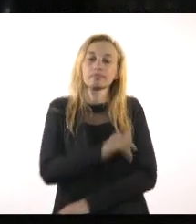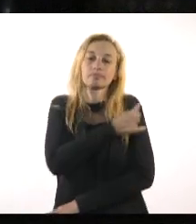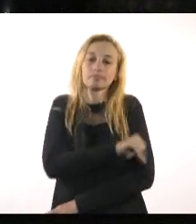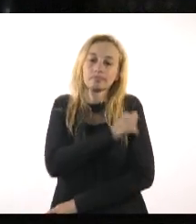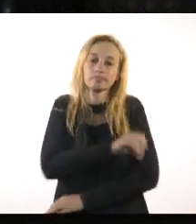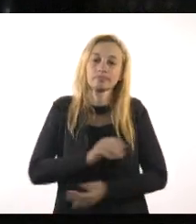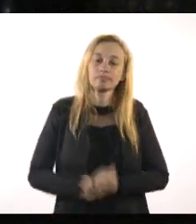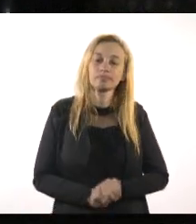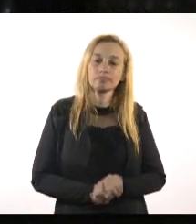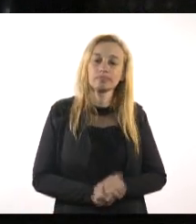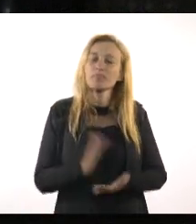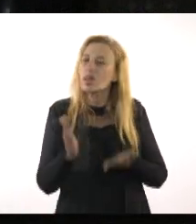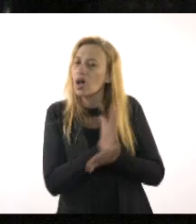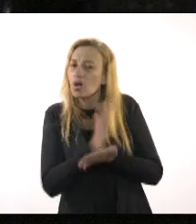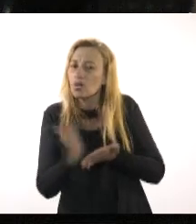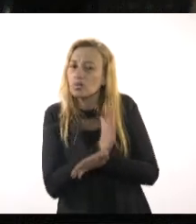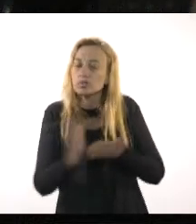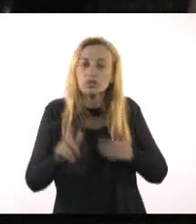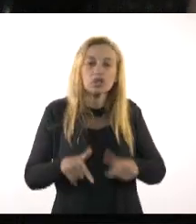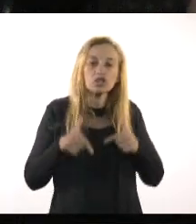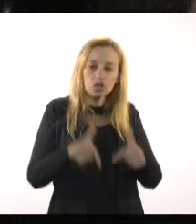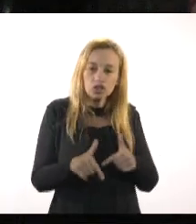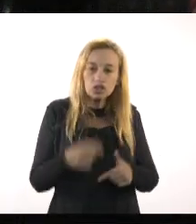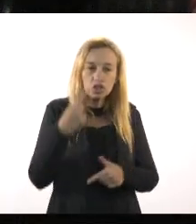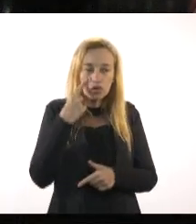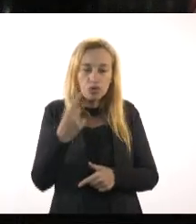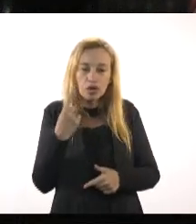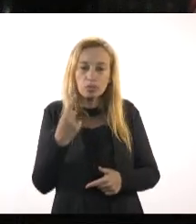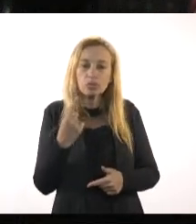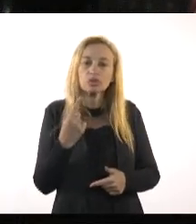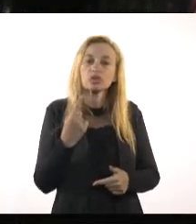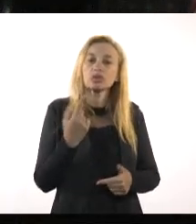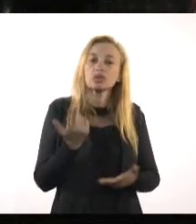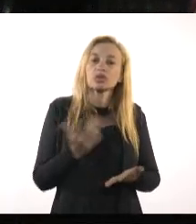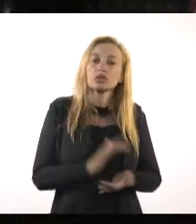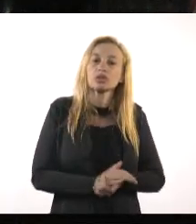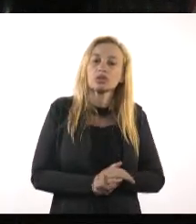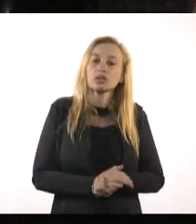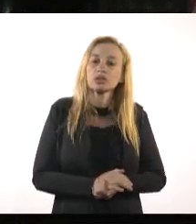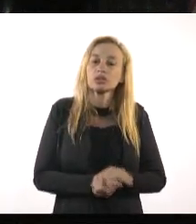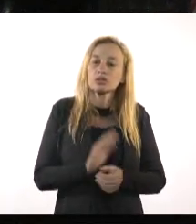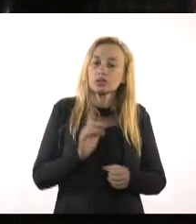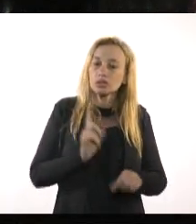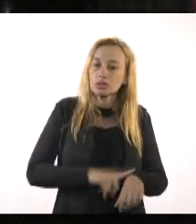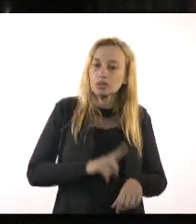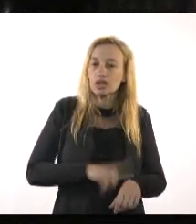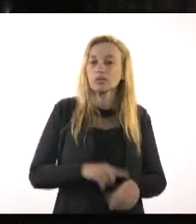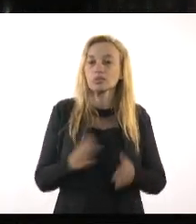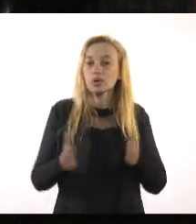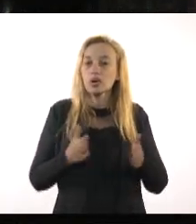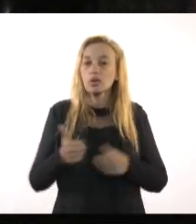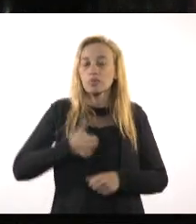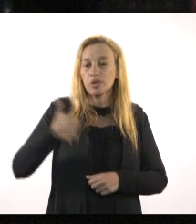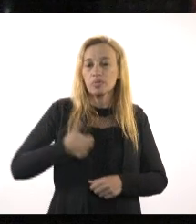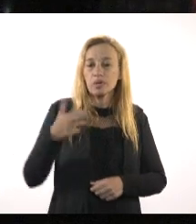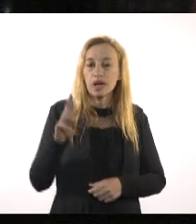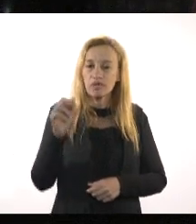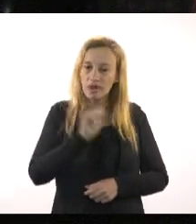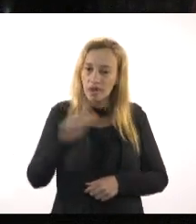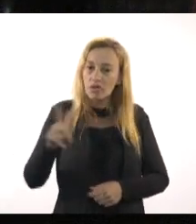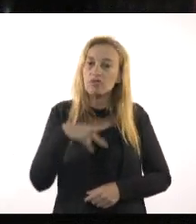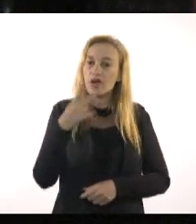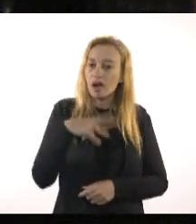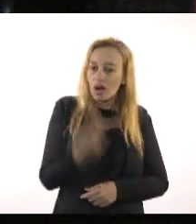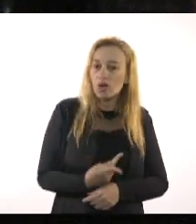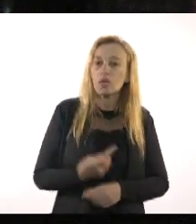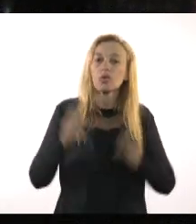Janeiro, algumas ações que nós vemos fazendo durante esse tempo. O primeiro, como o Rafael falou, sobre